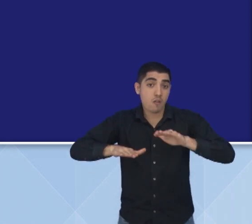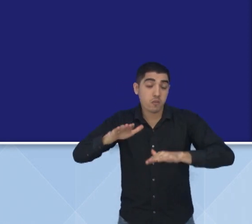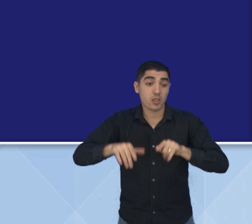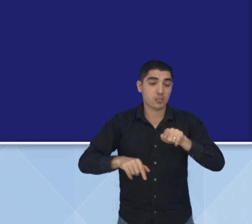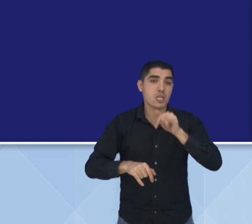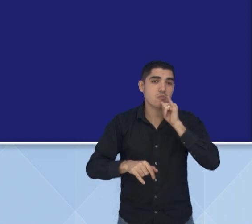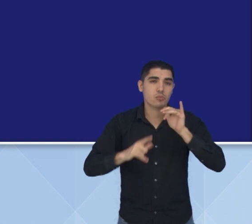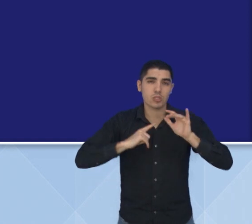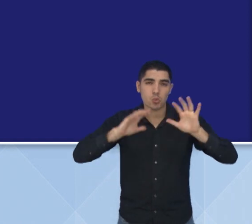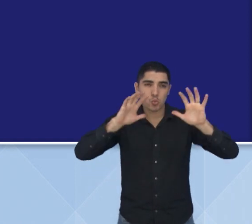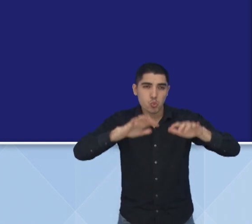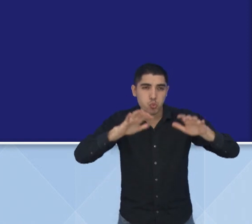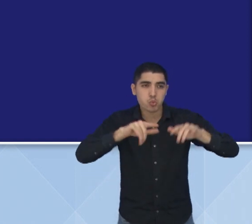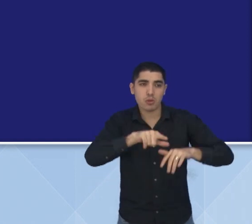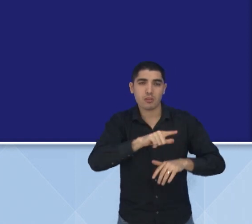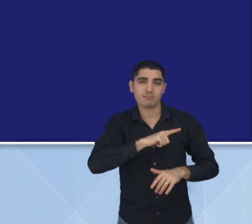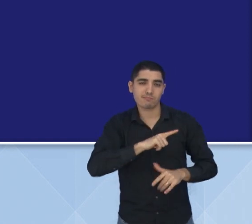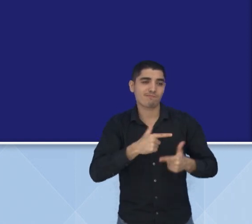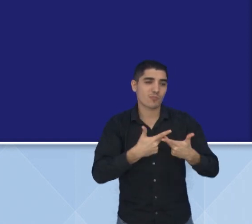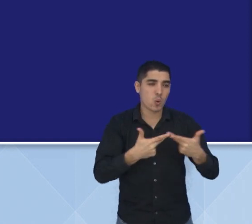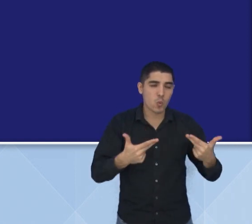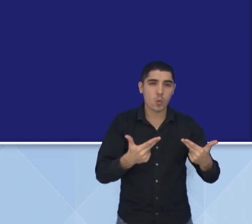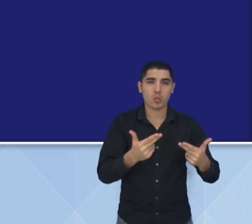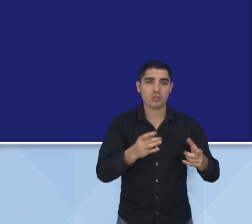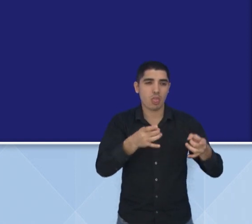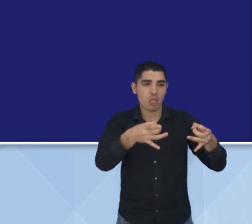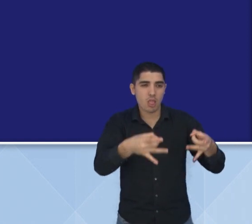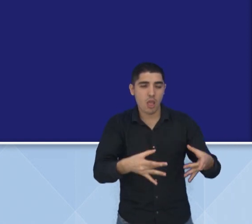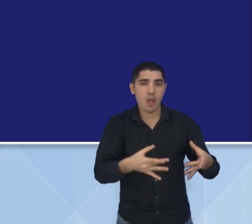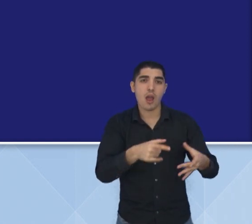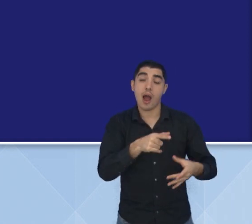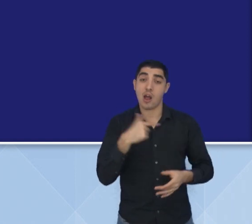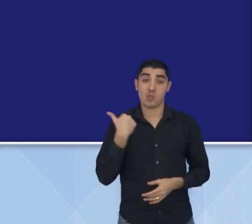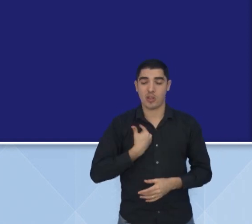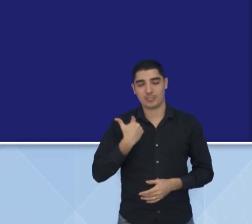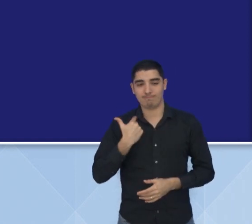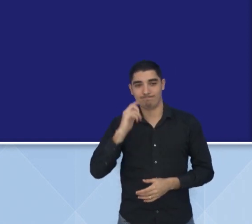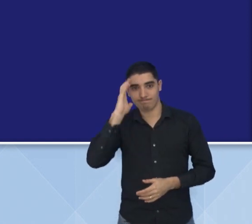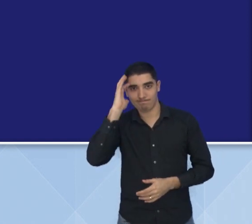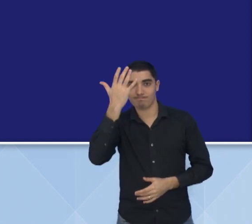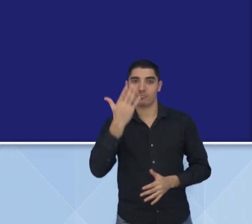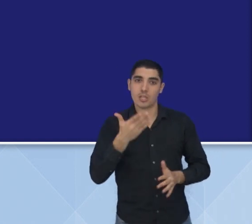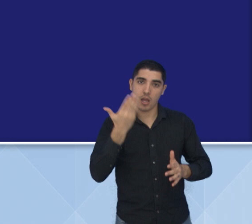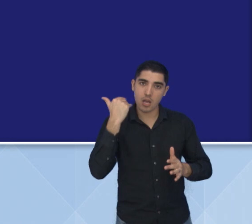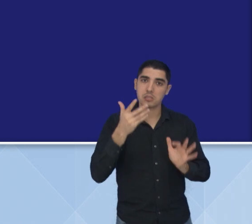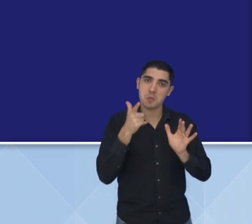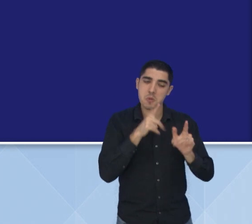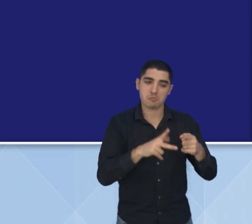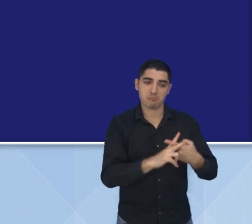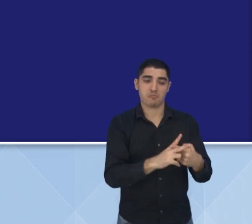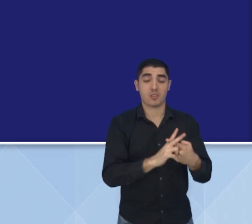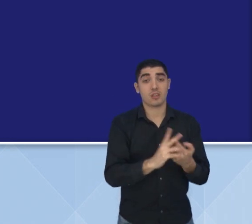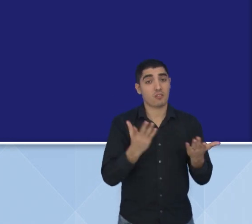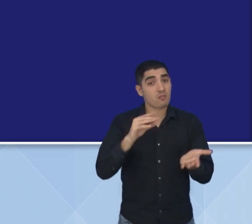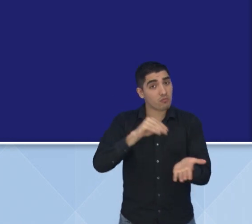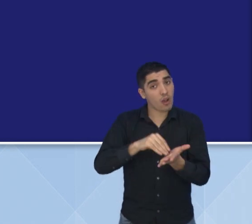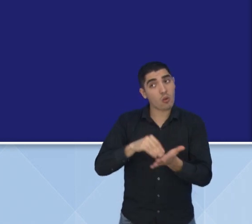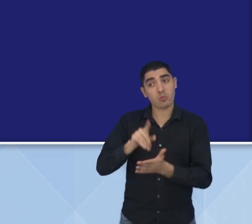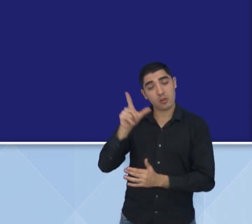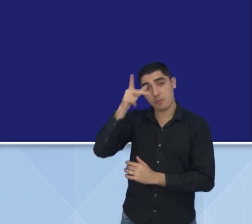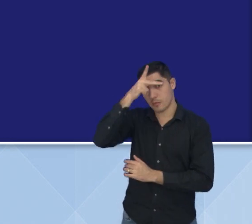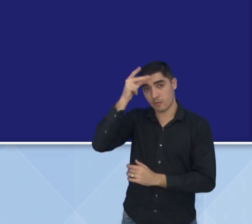chovesse, a gente foi e fez uma reforma. Então, faltou trabalho, né, de prevenção a essa cidade para a gente não chegar nesses